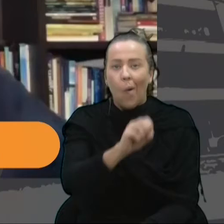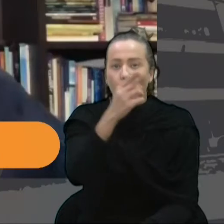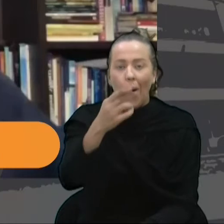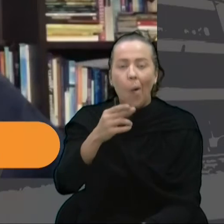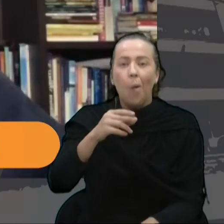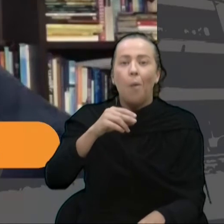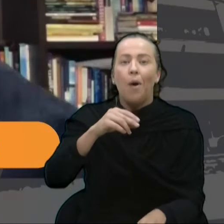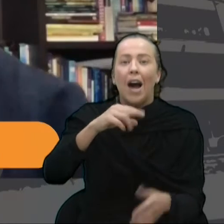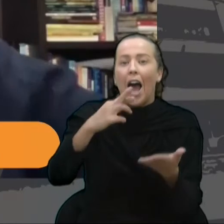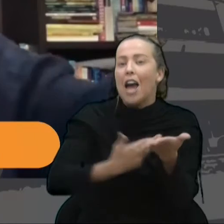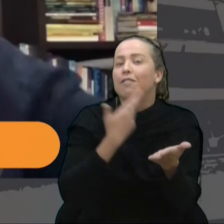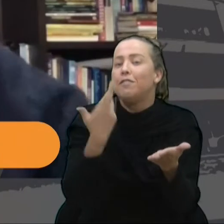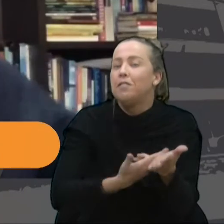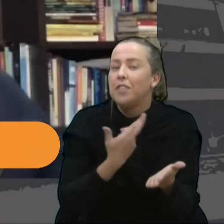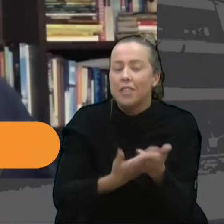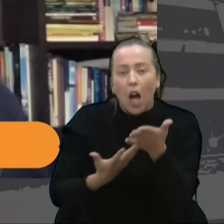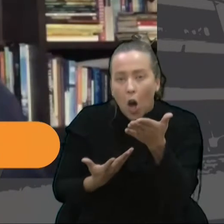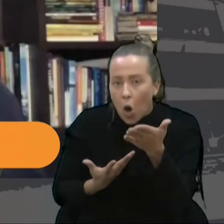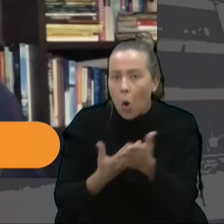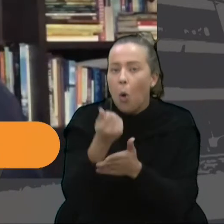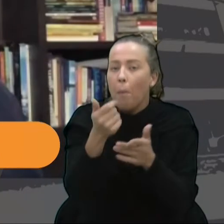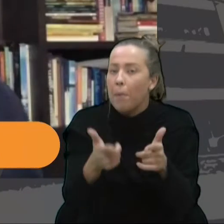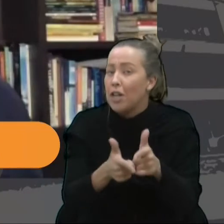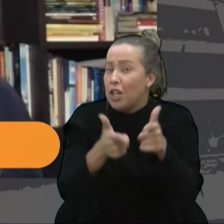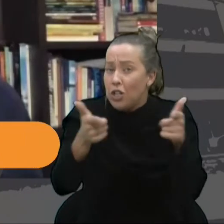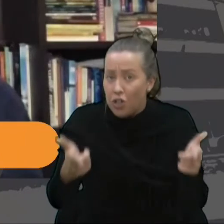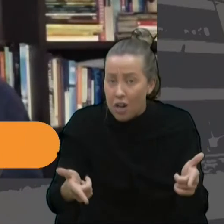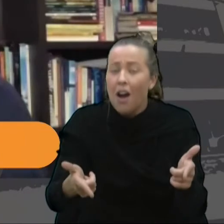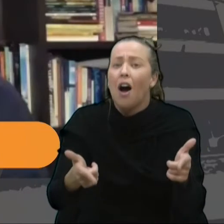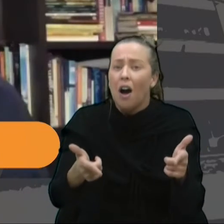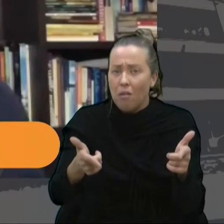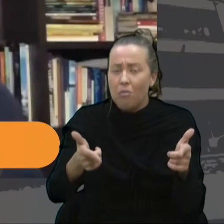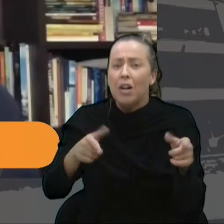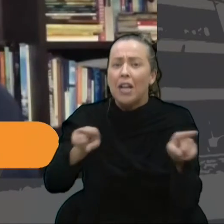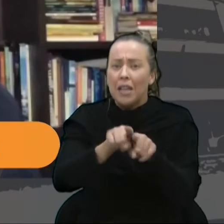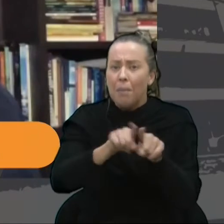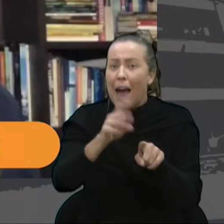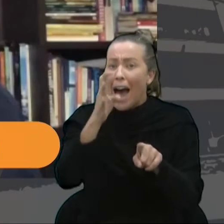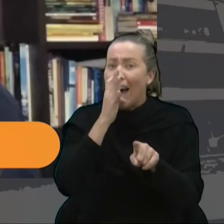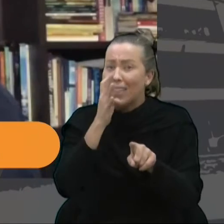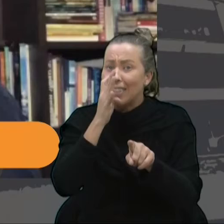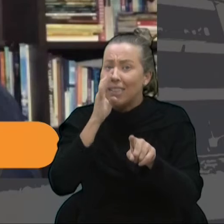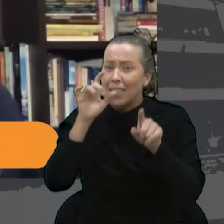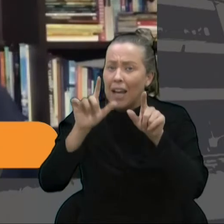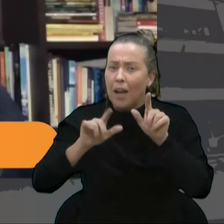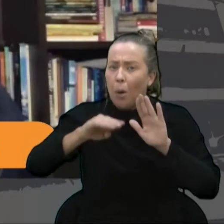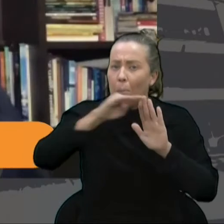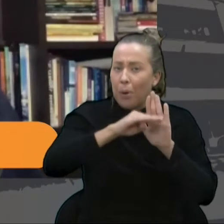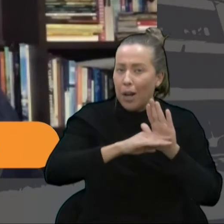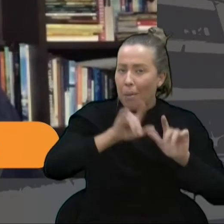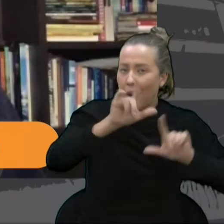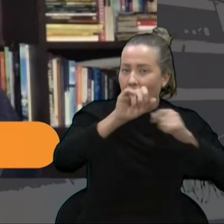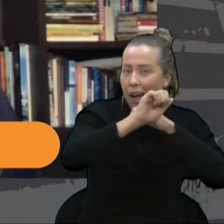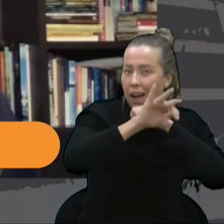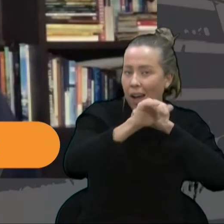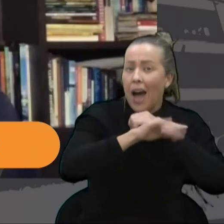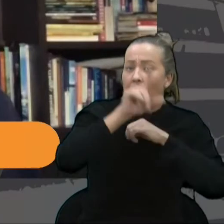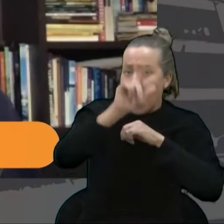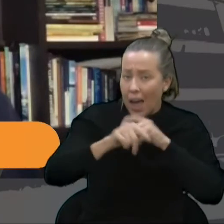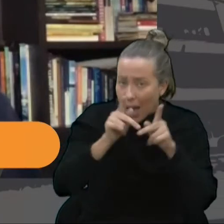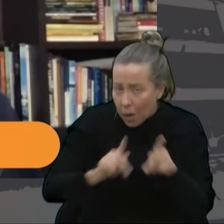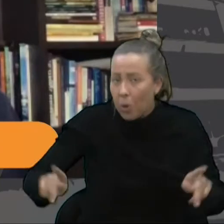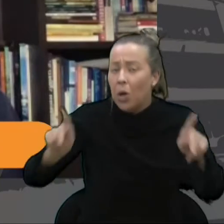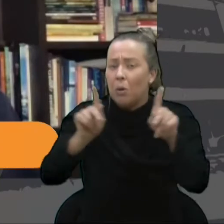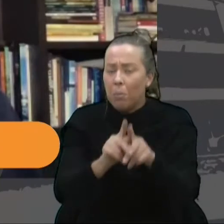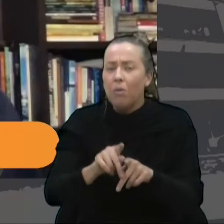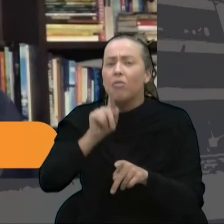nossas revistas, compram os nossos jornais, dão audiência para os nossos programas. Né? Esse é o povo. Né? E esse povo está